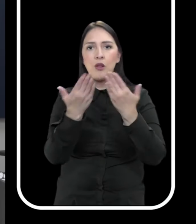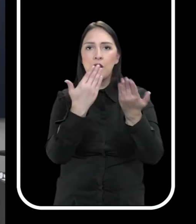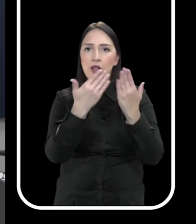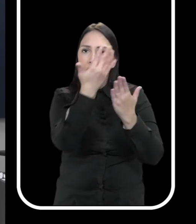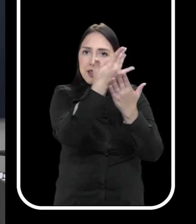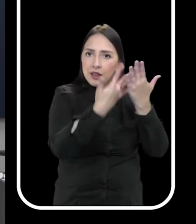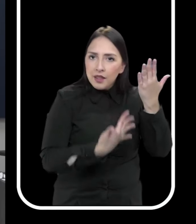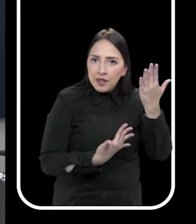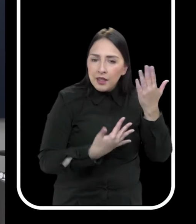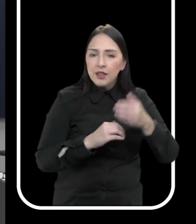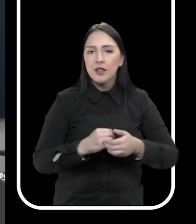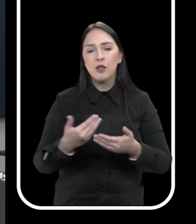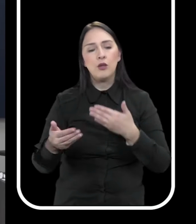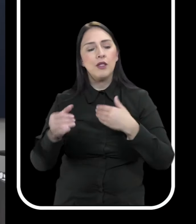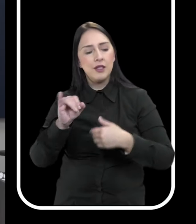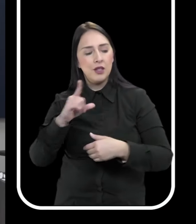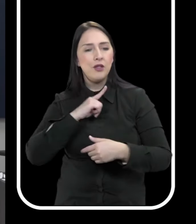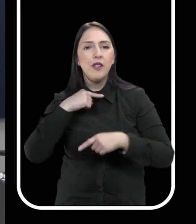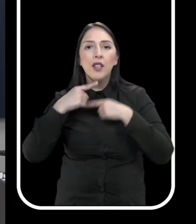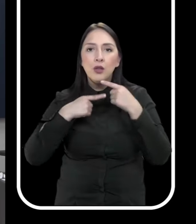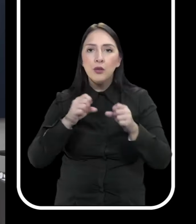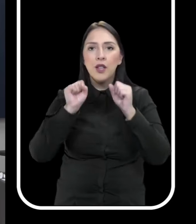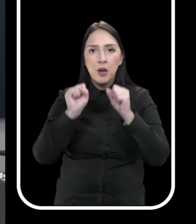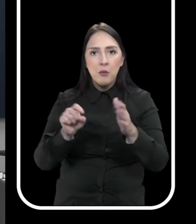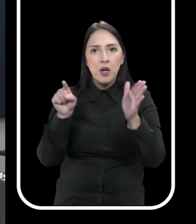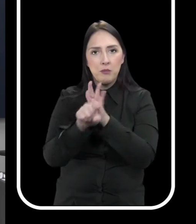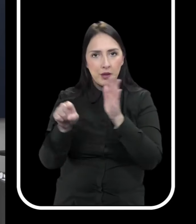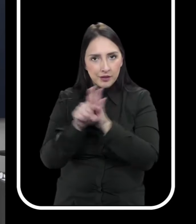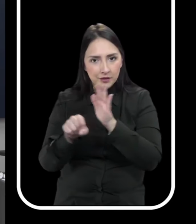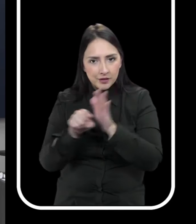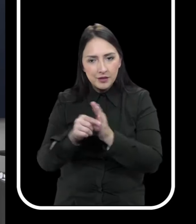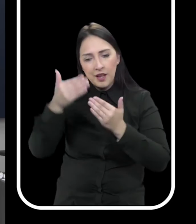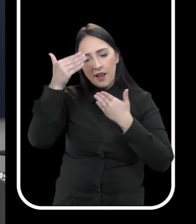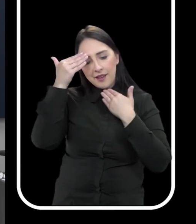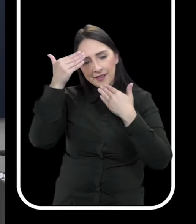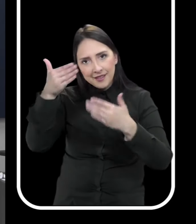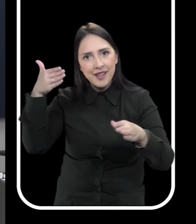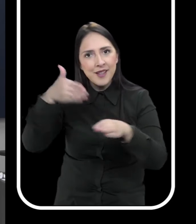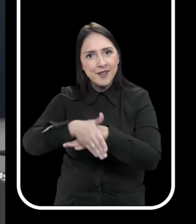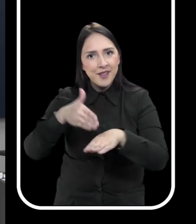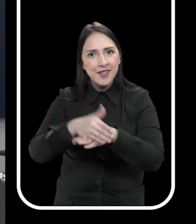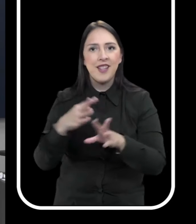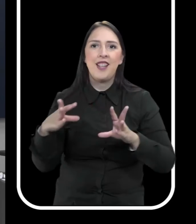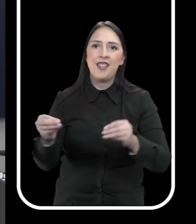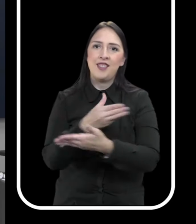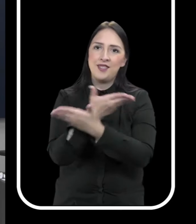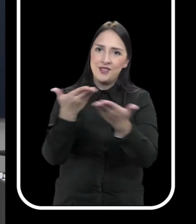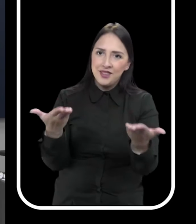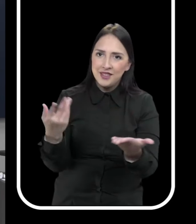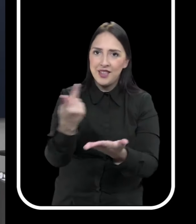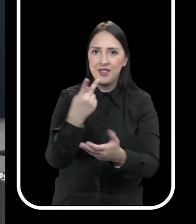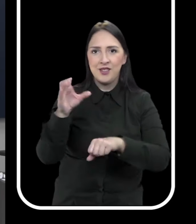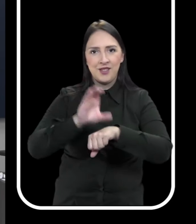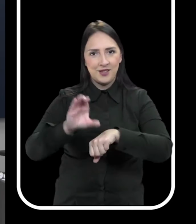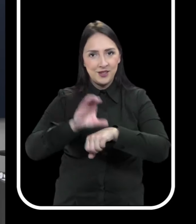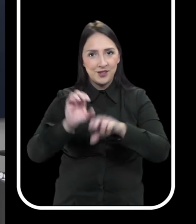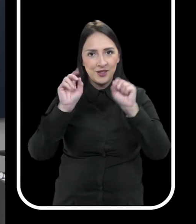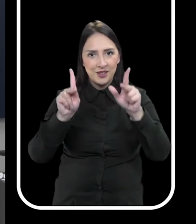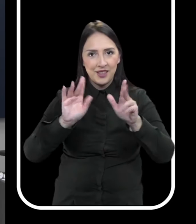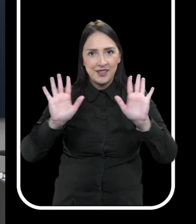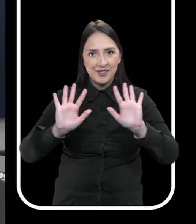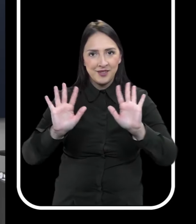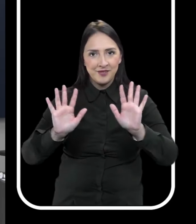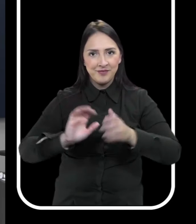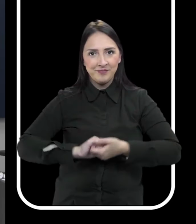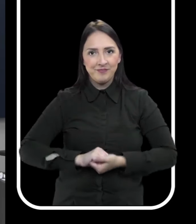aí no chat, professor Carlos e eu, e qualquer dúvida nós estaremos esclarecendo e agradecemos a participação de vocês aqui no nosso mini